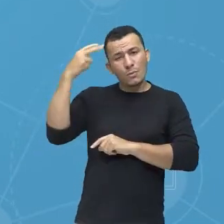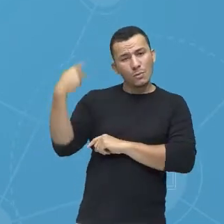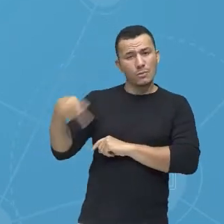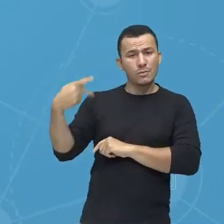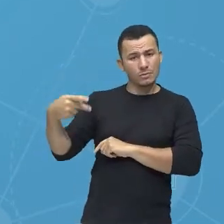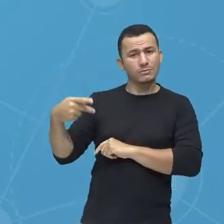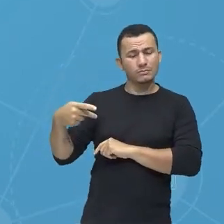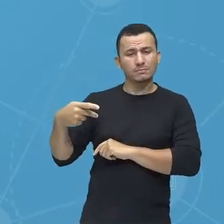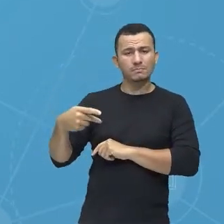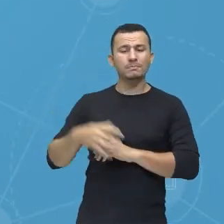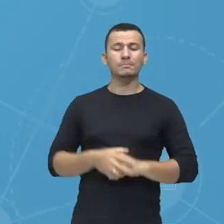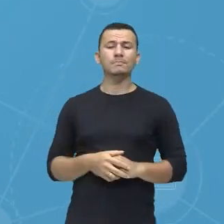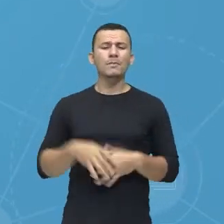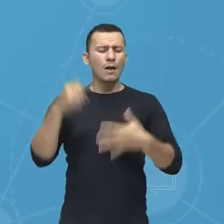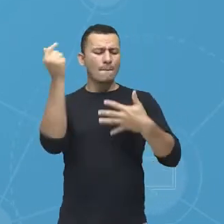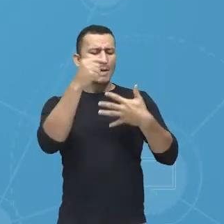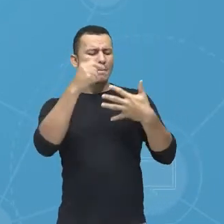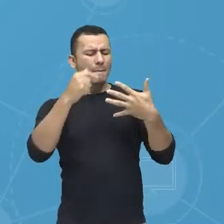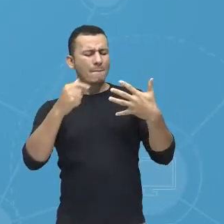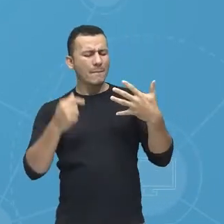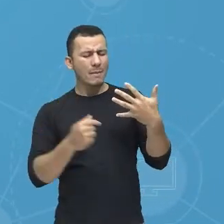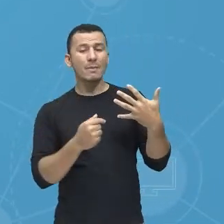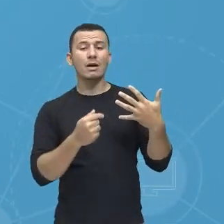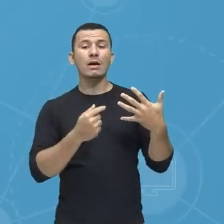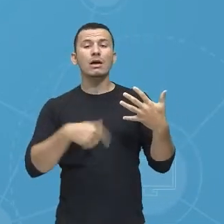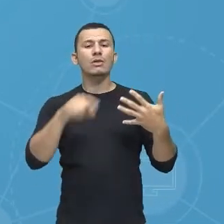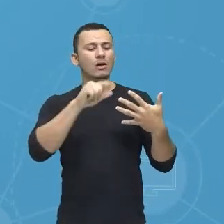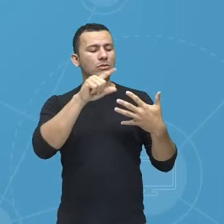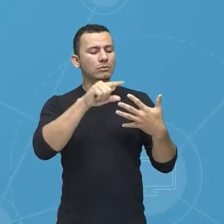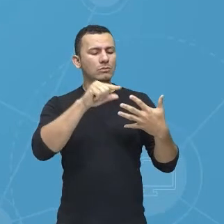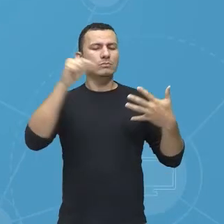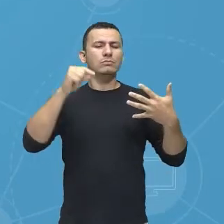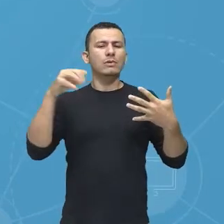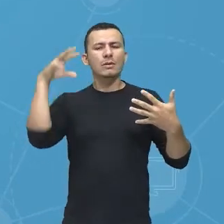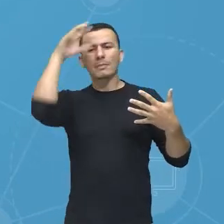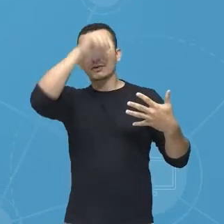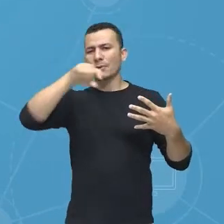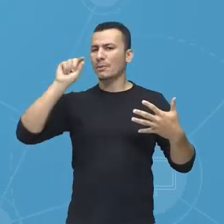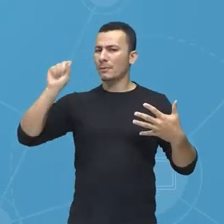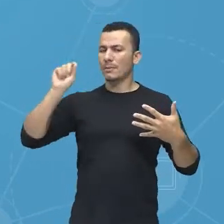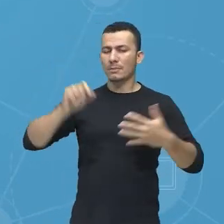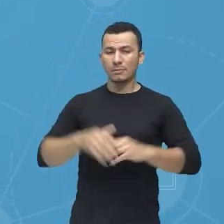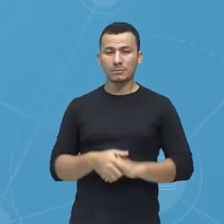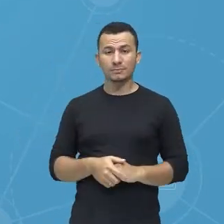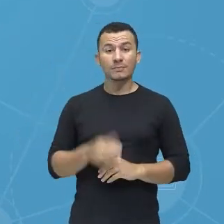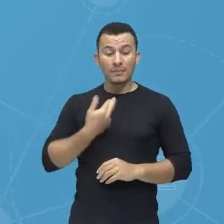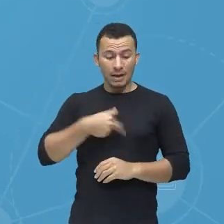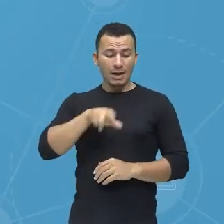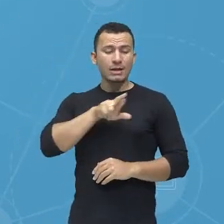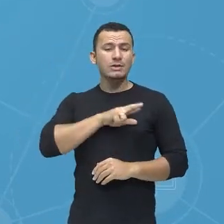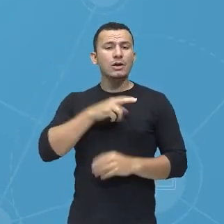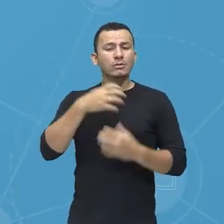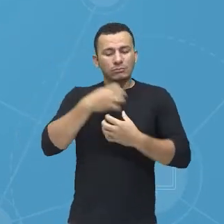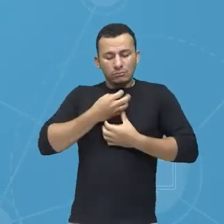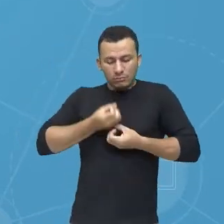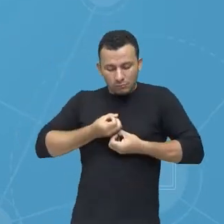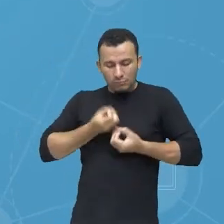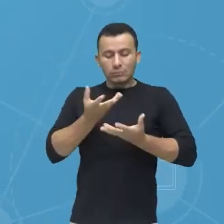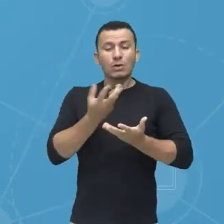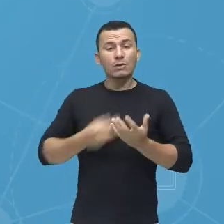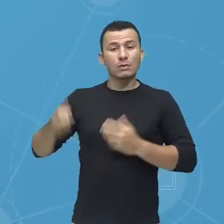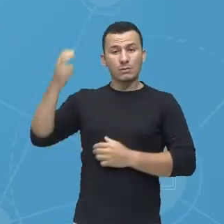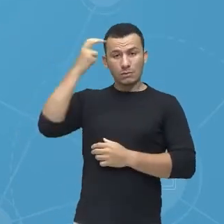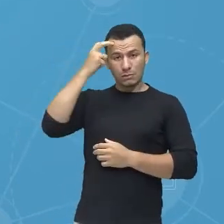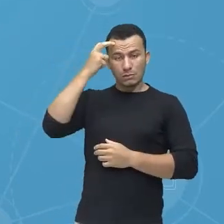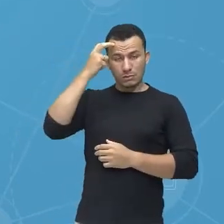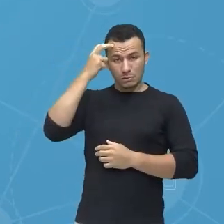bem, de tudo isso, o que que nós temos que tirar da aula de hoje? A religião, ela se expressa como cultura